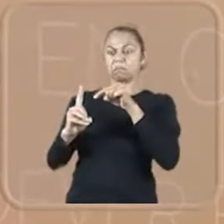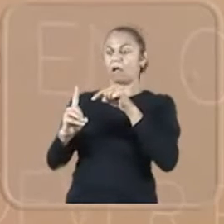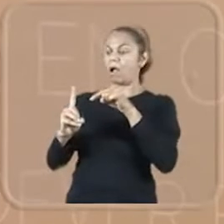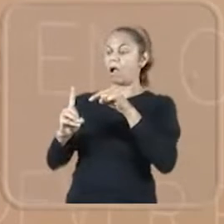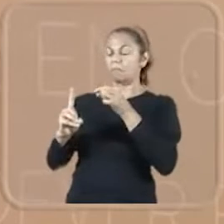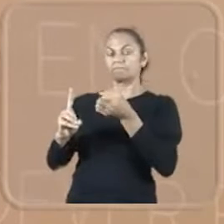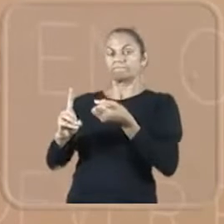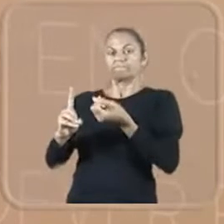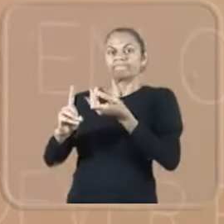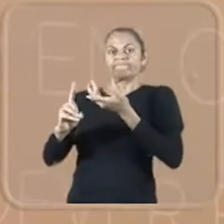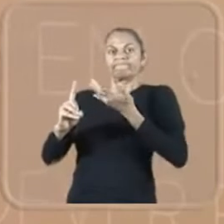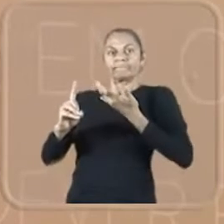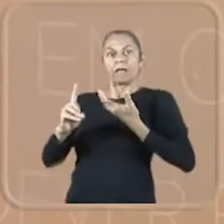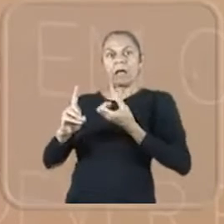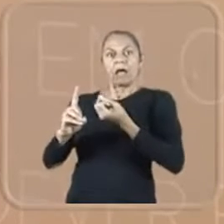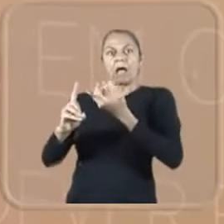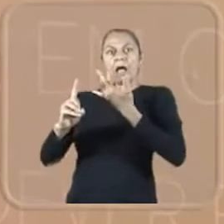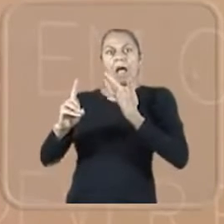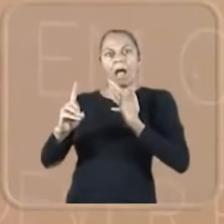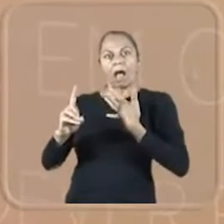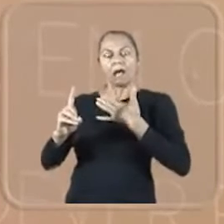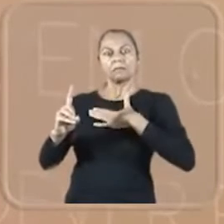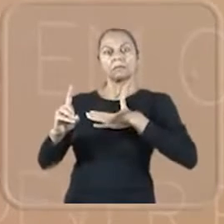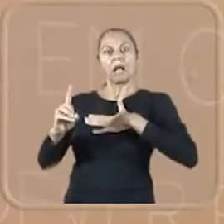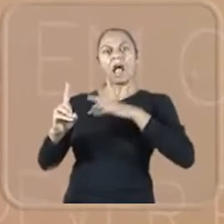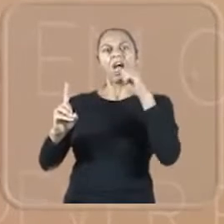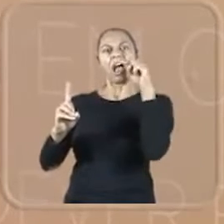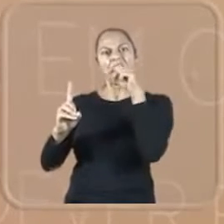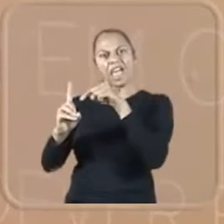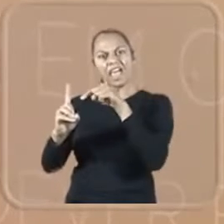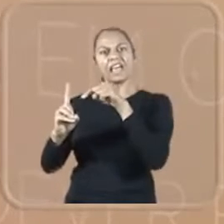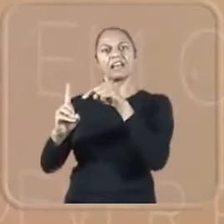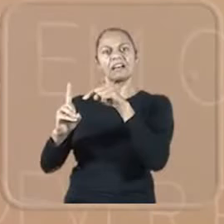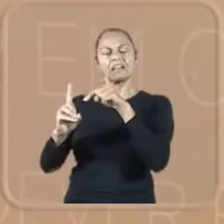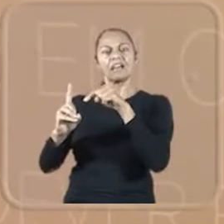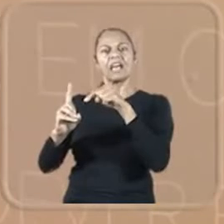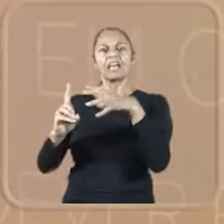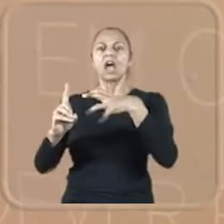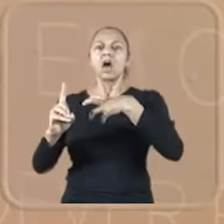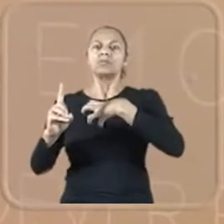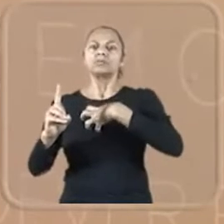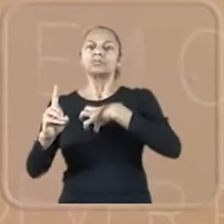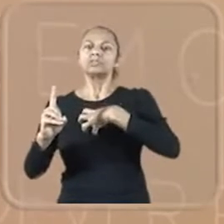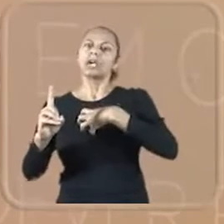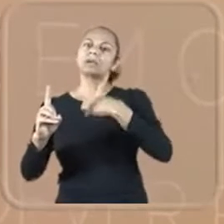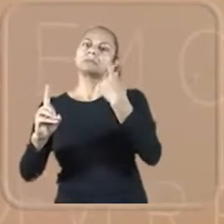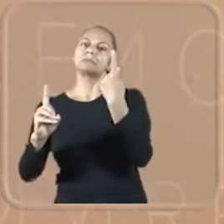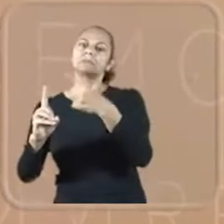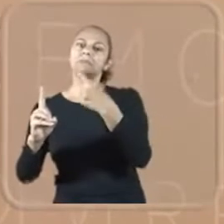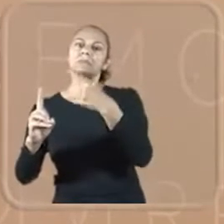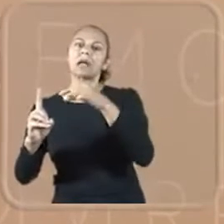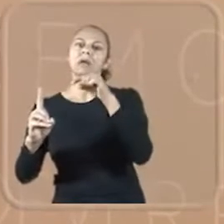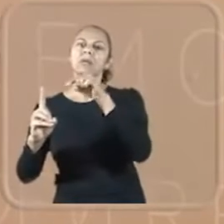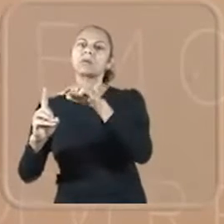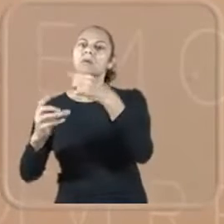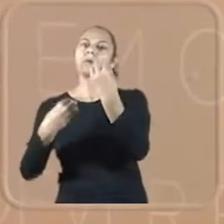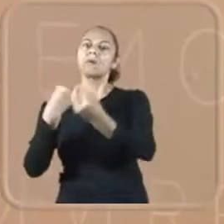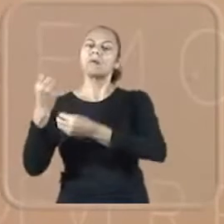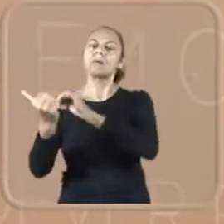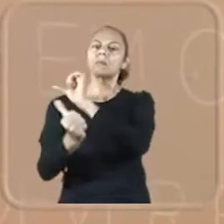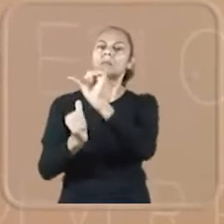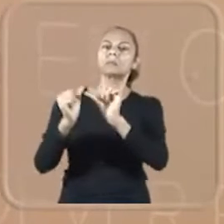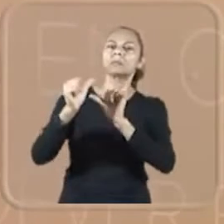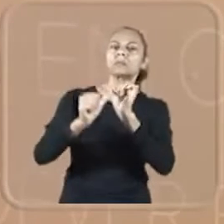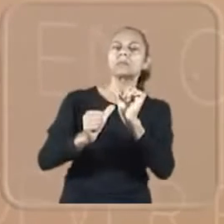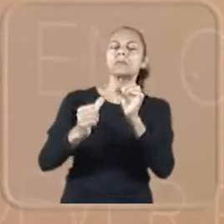que se faz do que seria a justiça realmente. A vítima tem voz de dizer como ela se sente, como aquilo modificou a